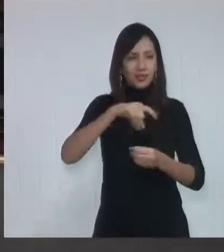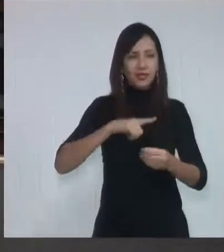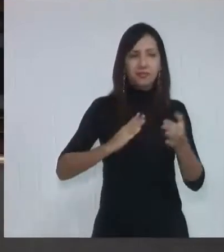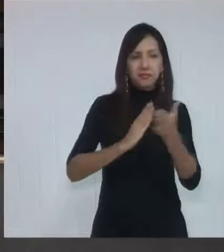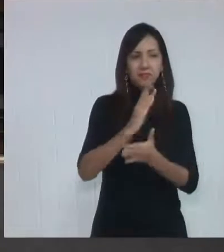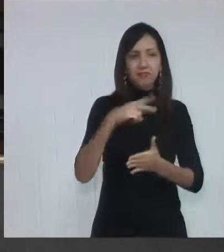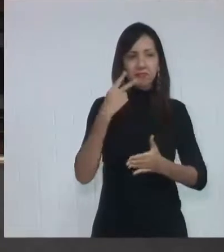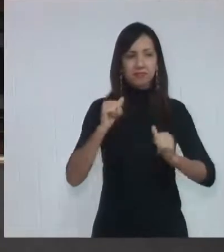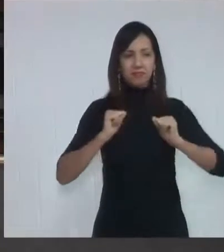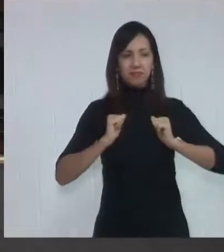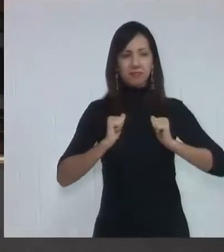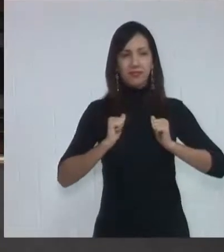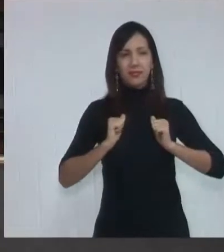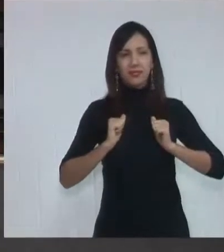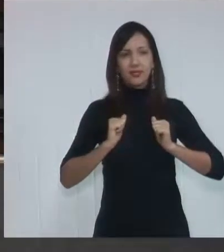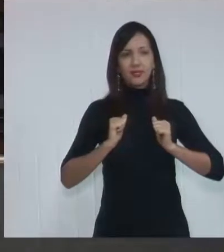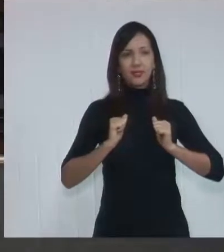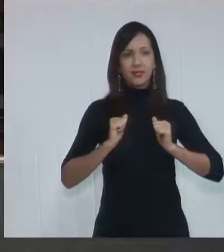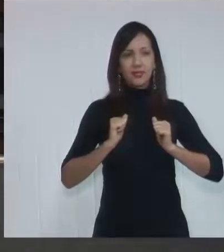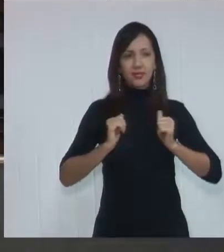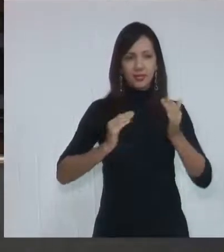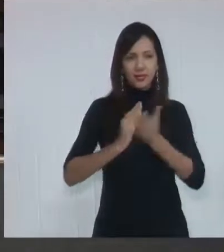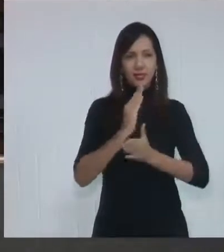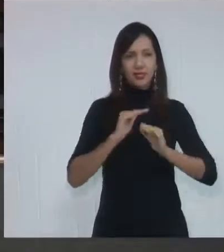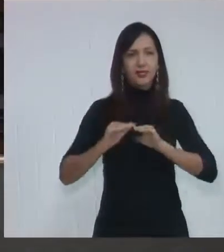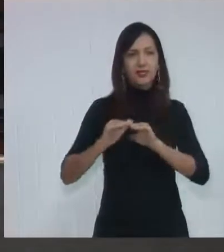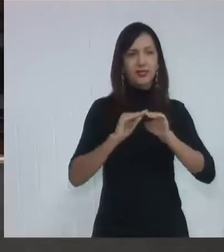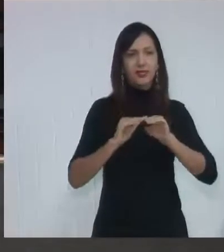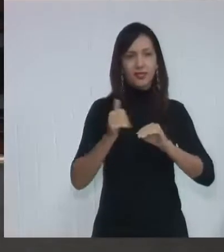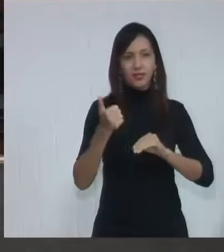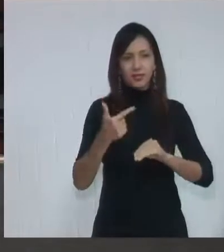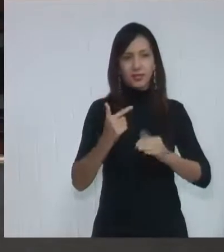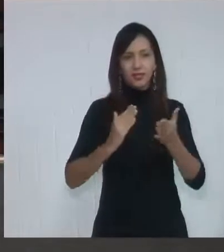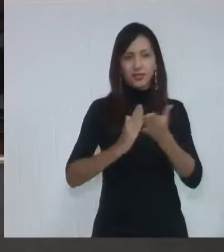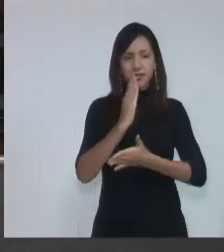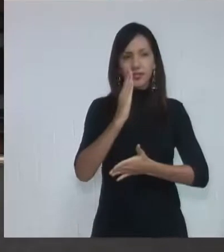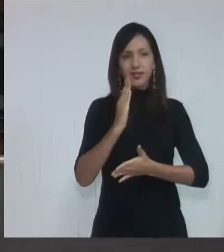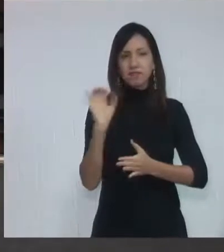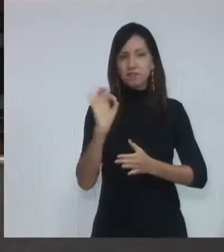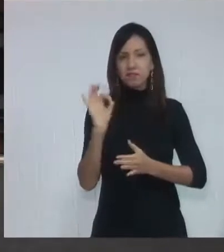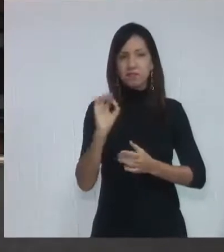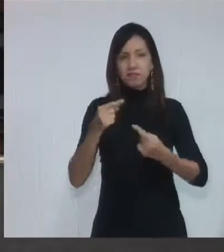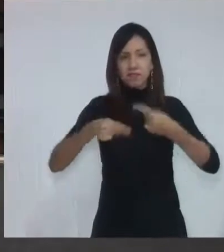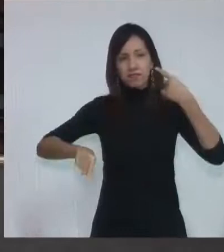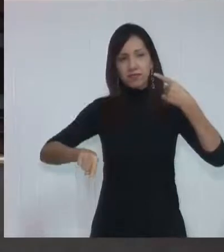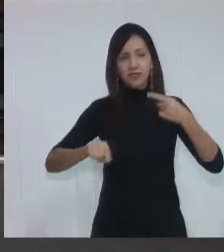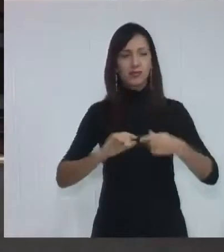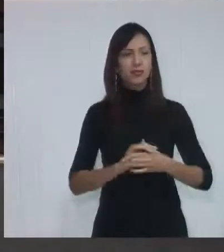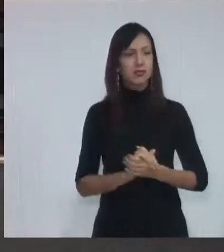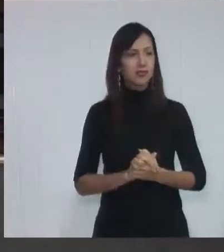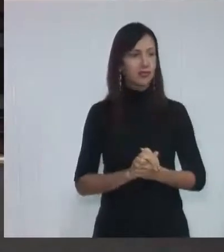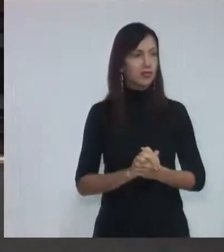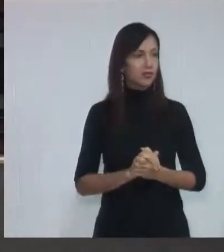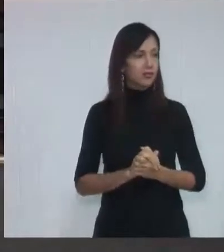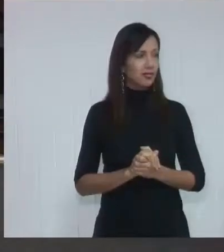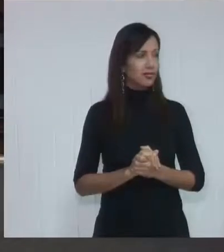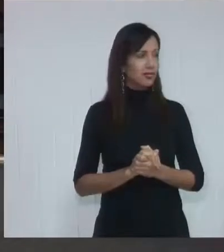aprovam permaneçam como se encontram. Aprovado por 12 votos favoráveis e nenhum em contrário.